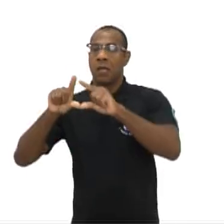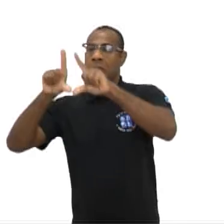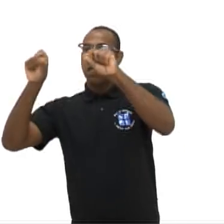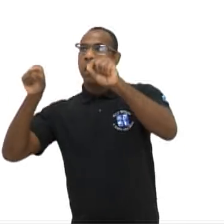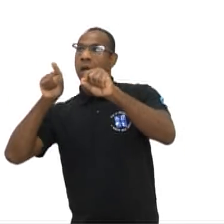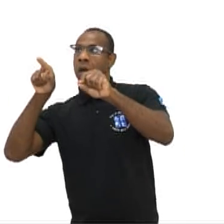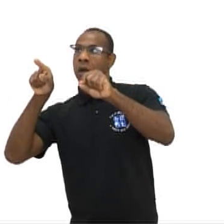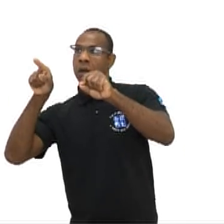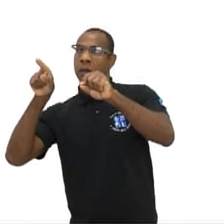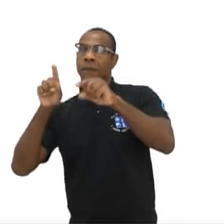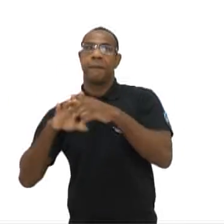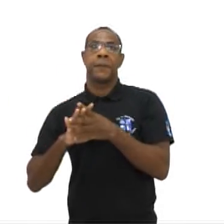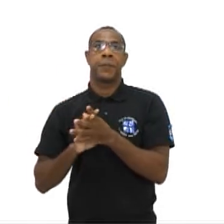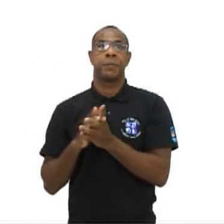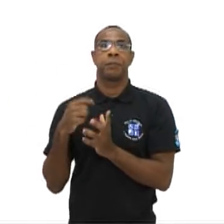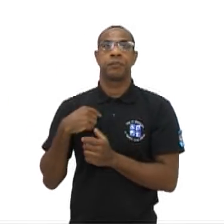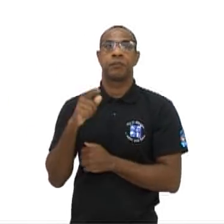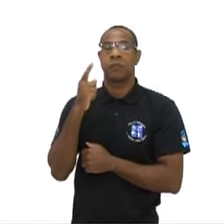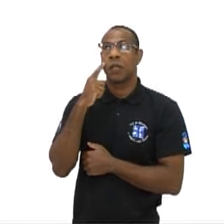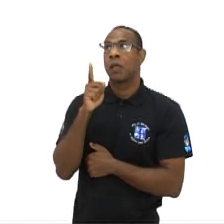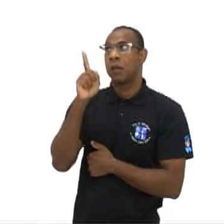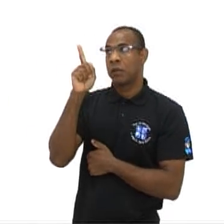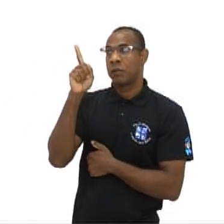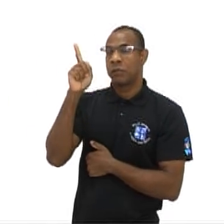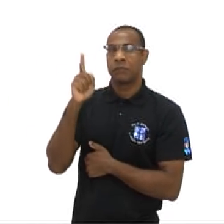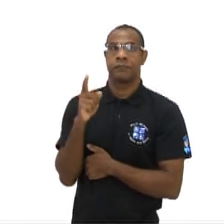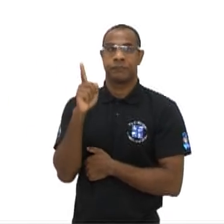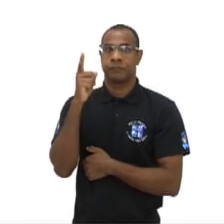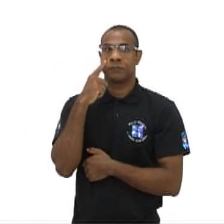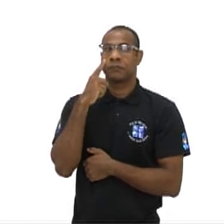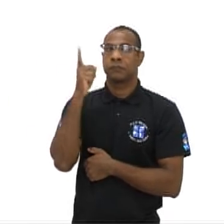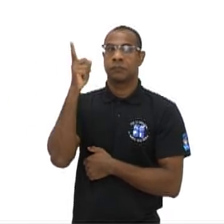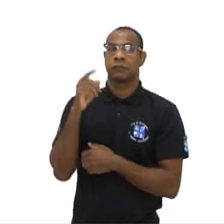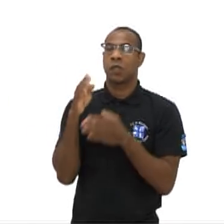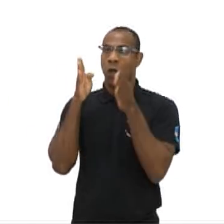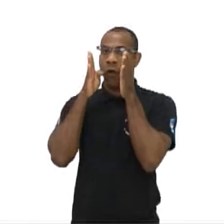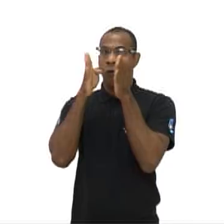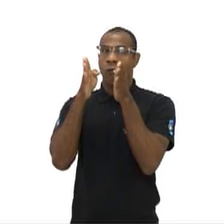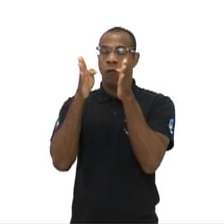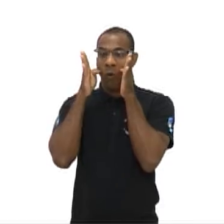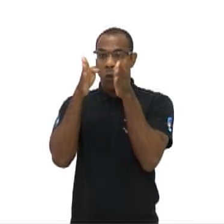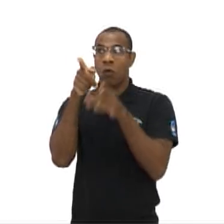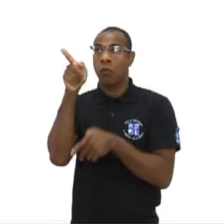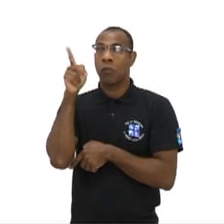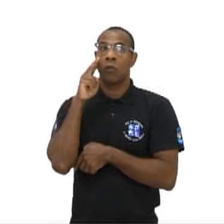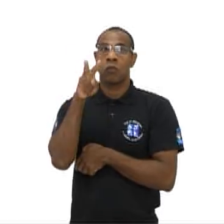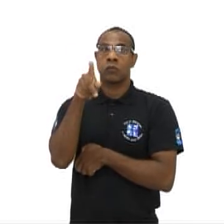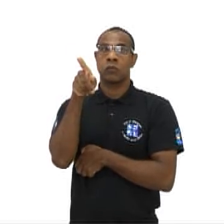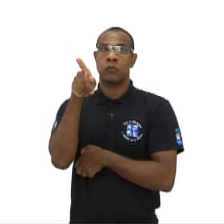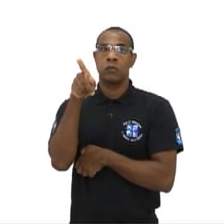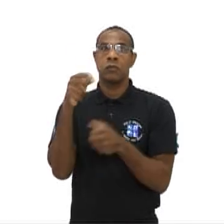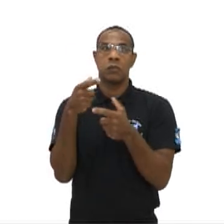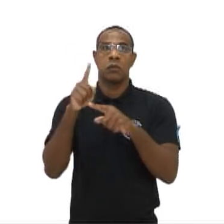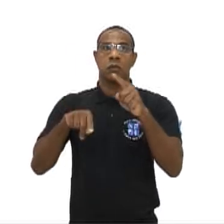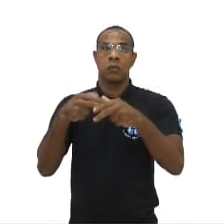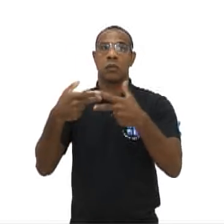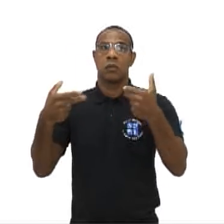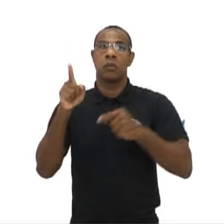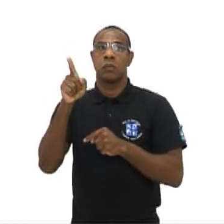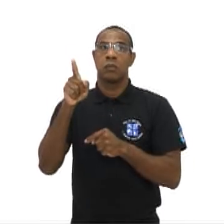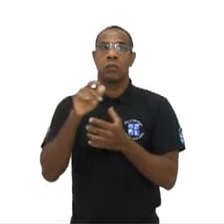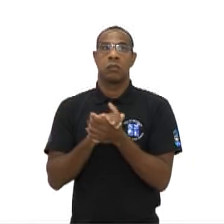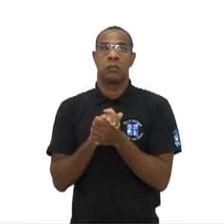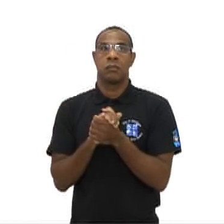aqui, ó, esse contexto da associação. Imagine aqui, ó, foquem nessa imagem. O objeto real que temos ali vai ser o quê? Vai ser